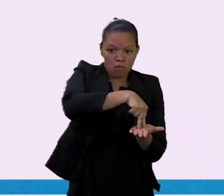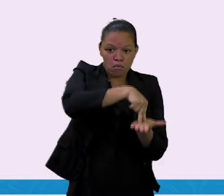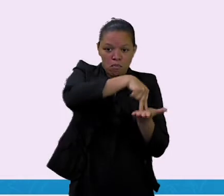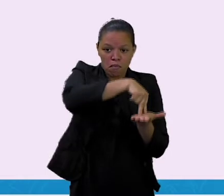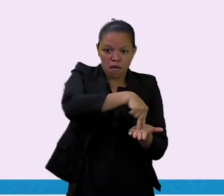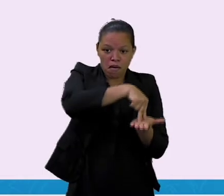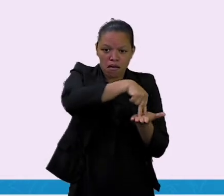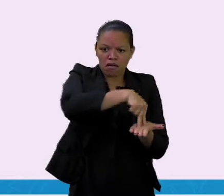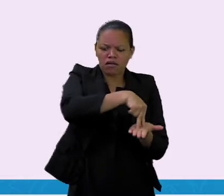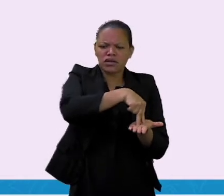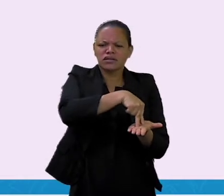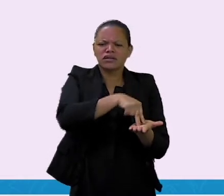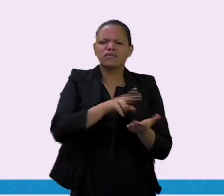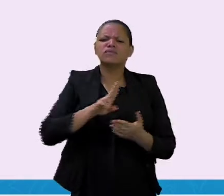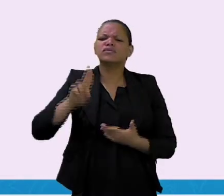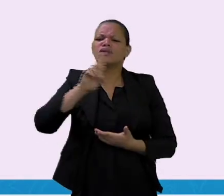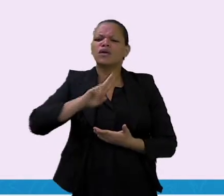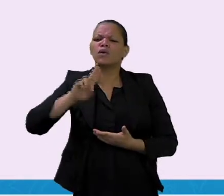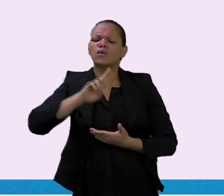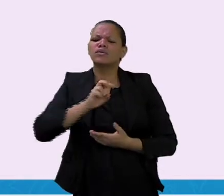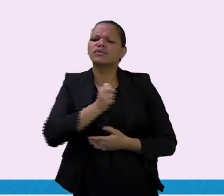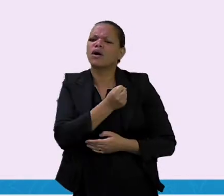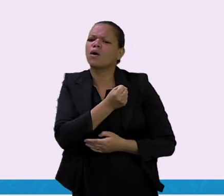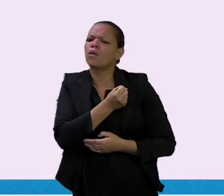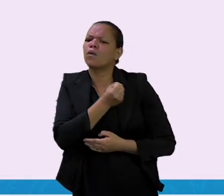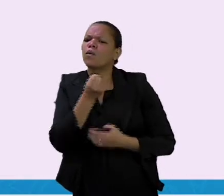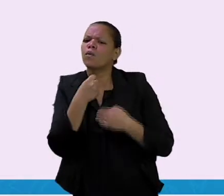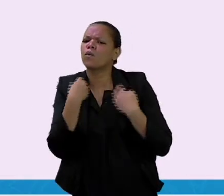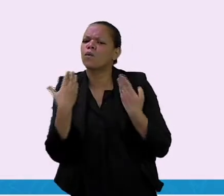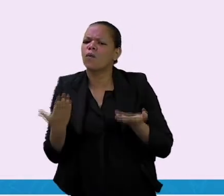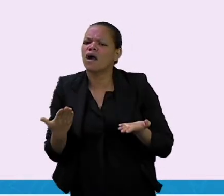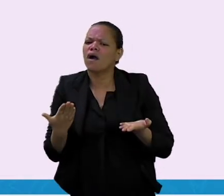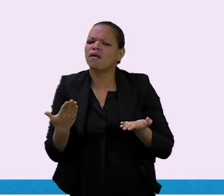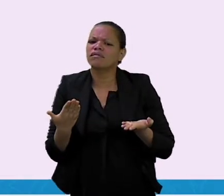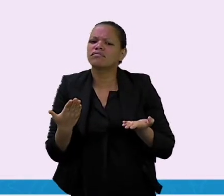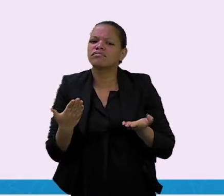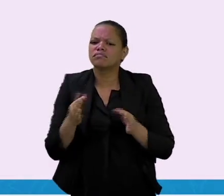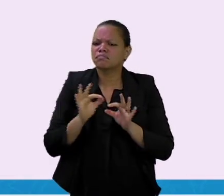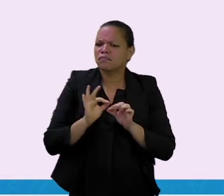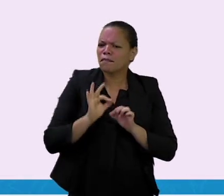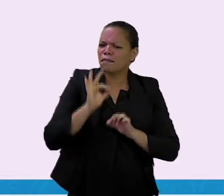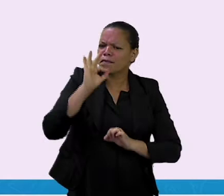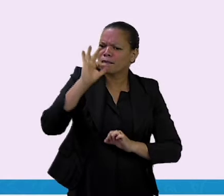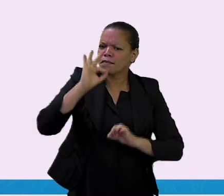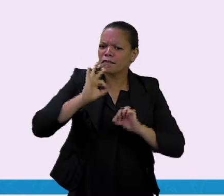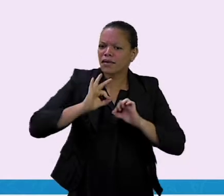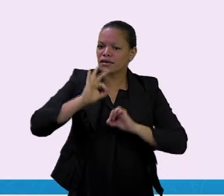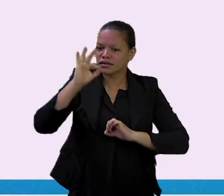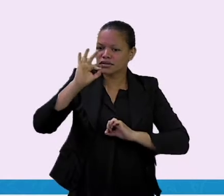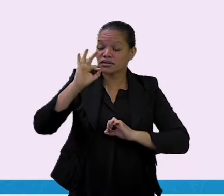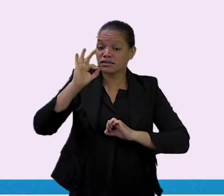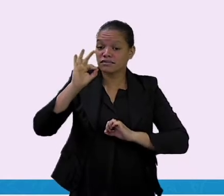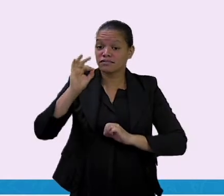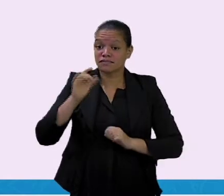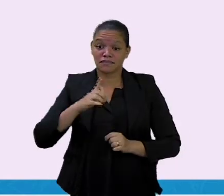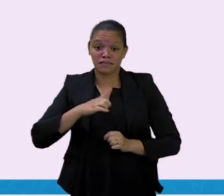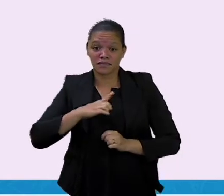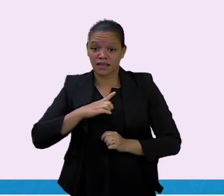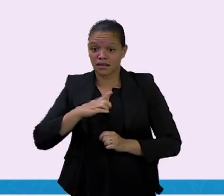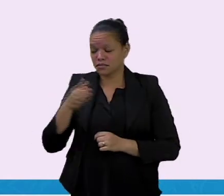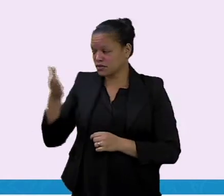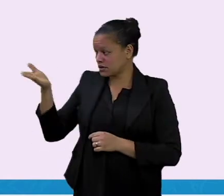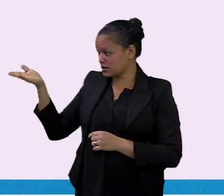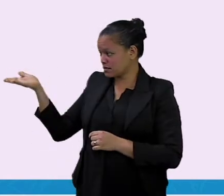essas medidas que nós iremos ler agora, são as mais utilizadas, ok? Então nessa tabela nós temos aqui a medida de